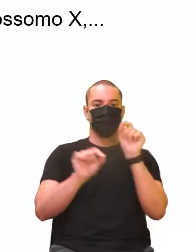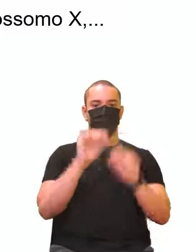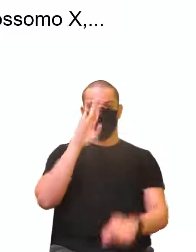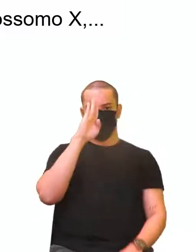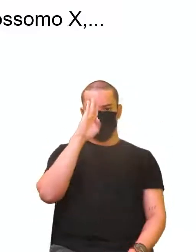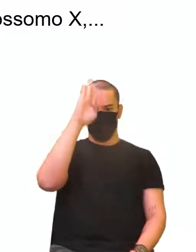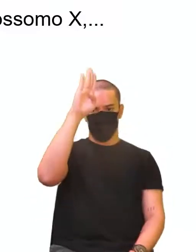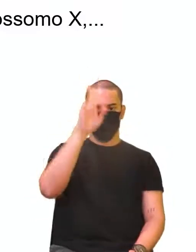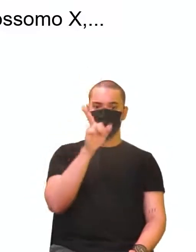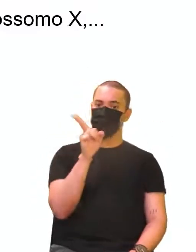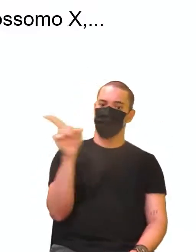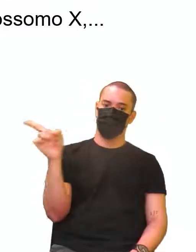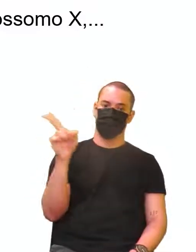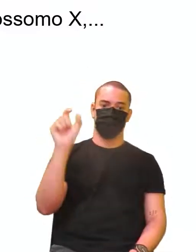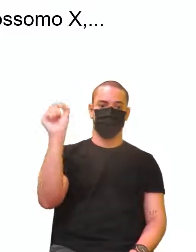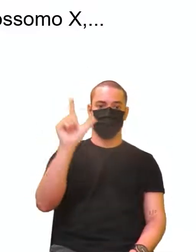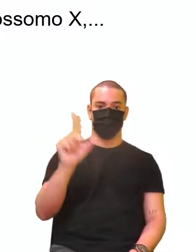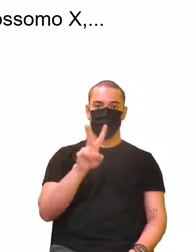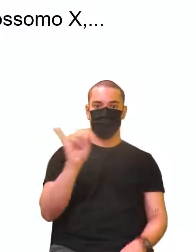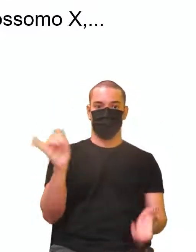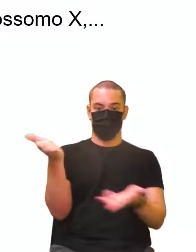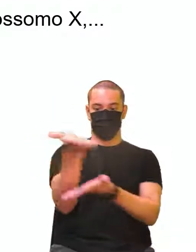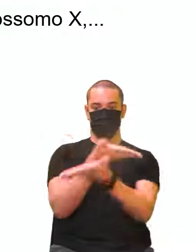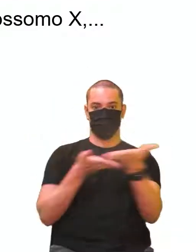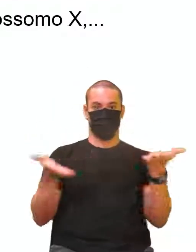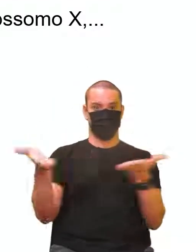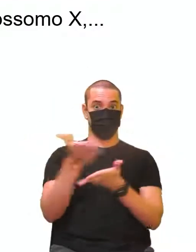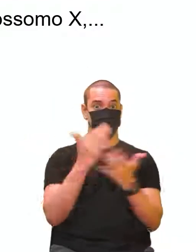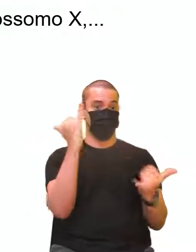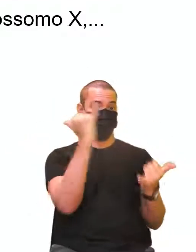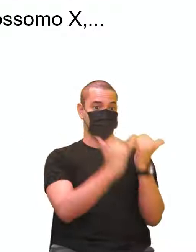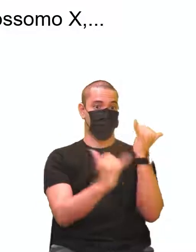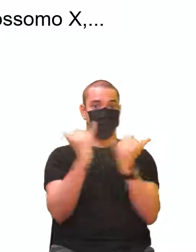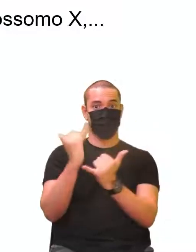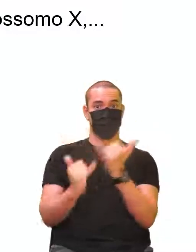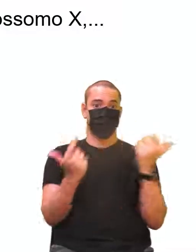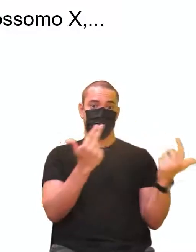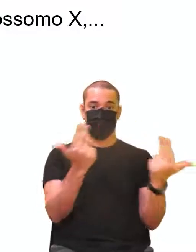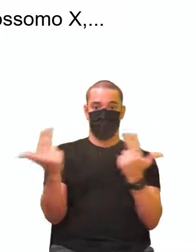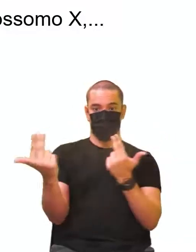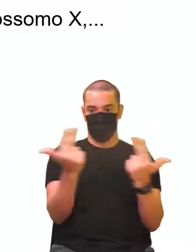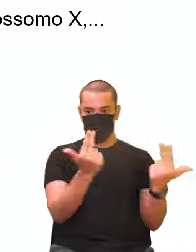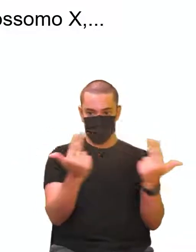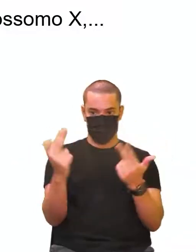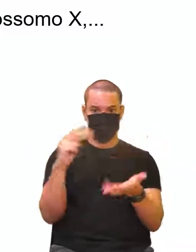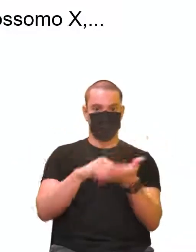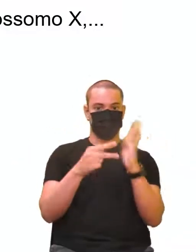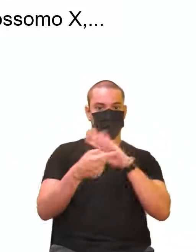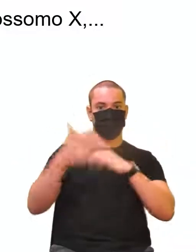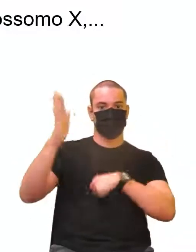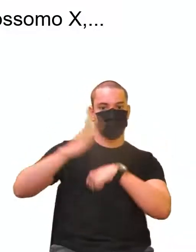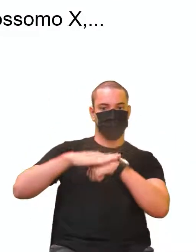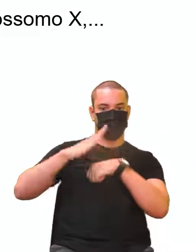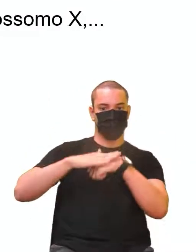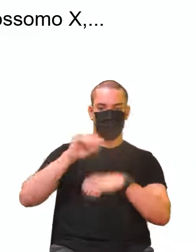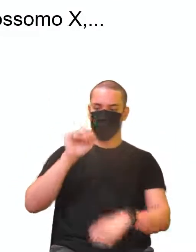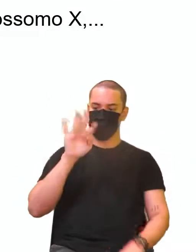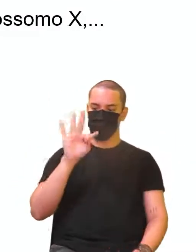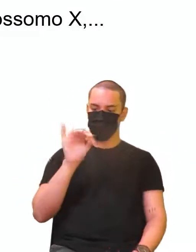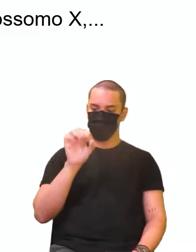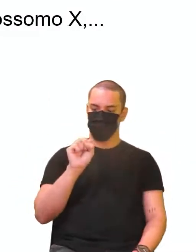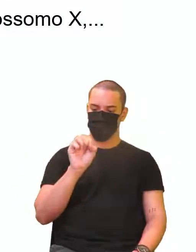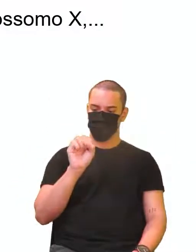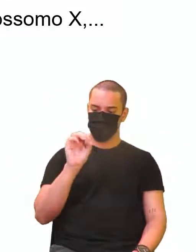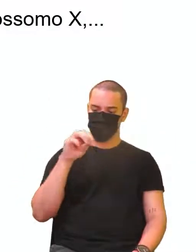aqui, ó, então que eles vão compartilhar o X e o Y, tá? Que são as heranças autossômicas.